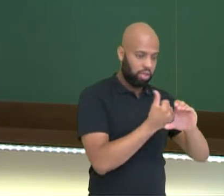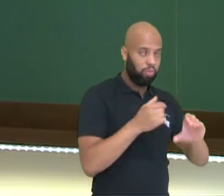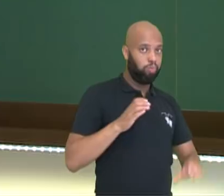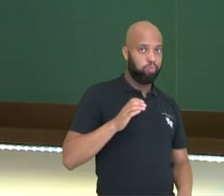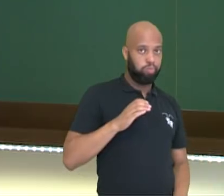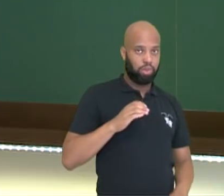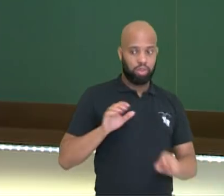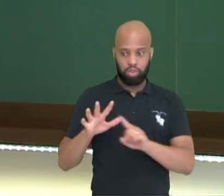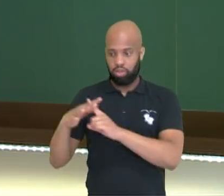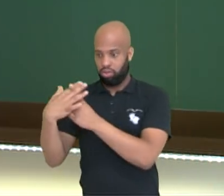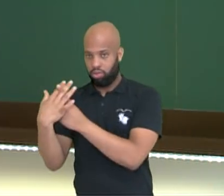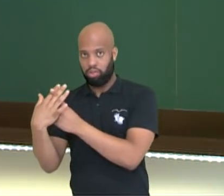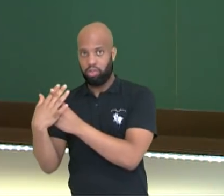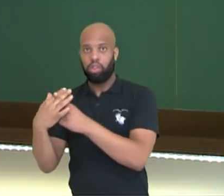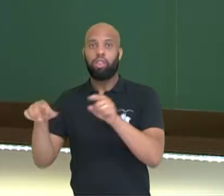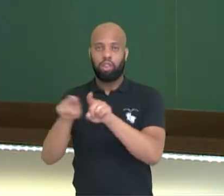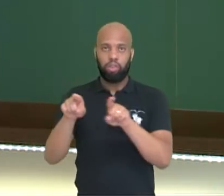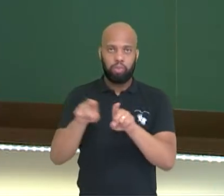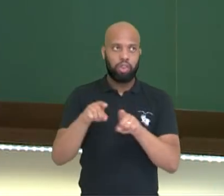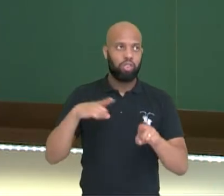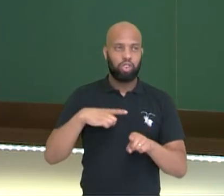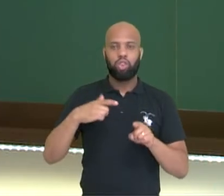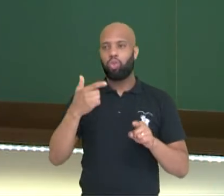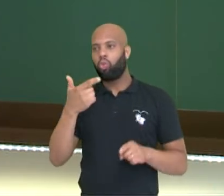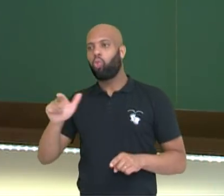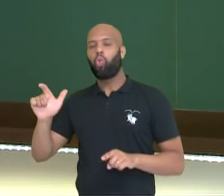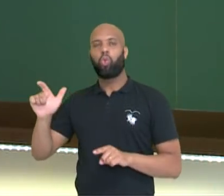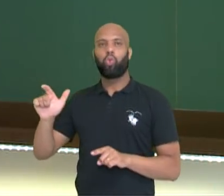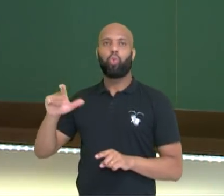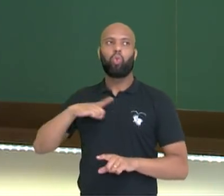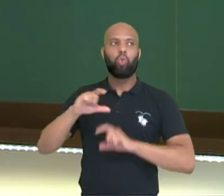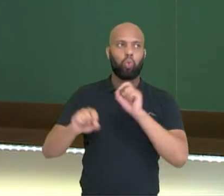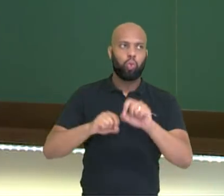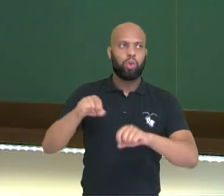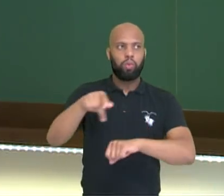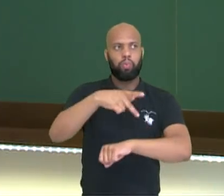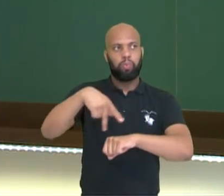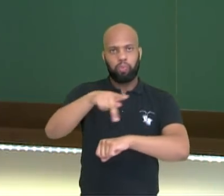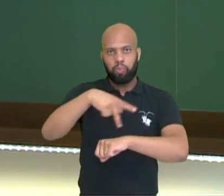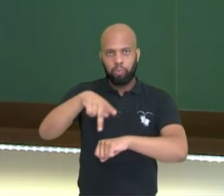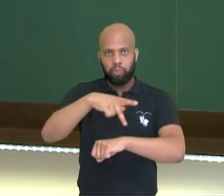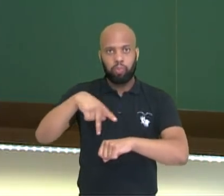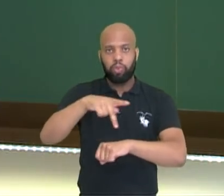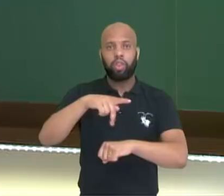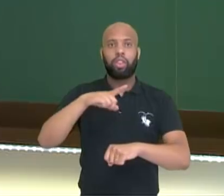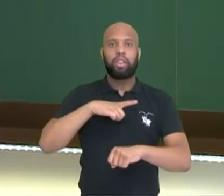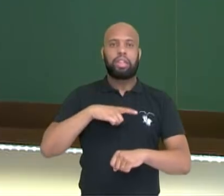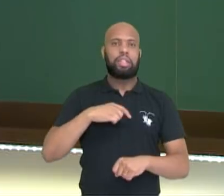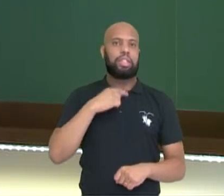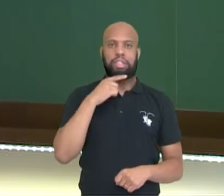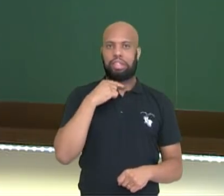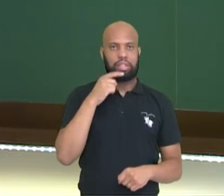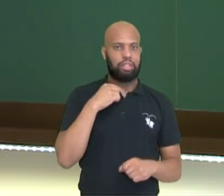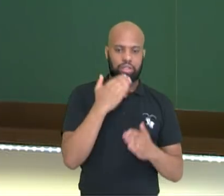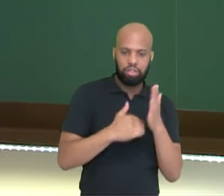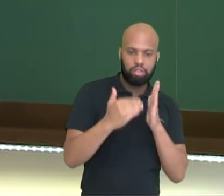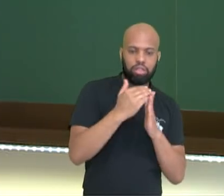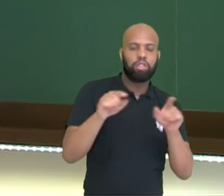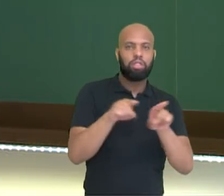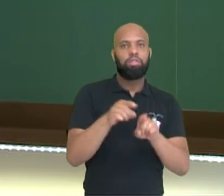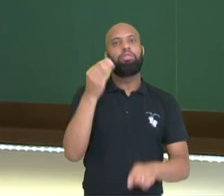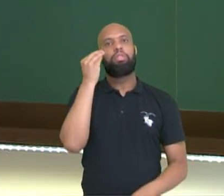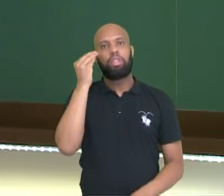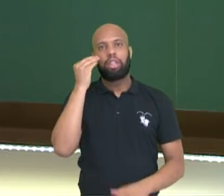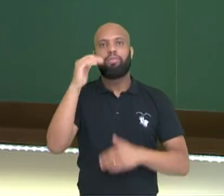ricos, países socialistas e todo o restante do mundo, que eram os países subdesenvolvidos, os países emergentes